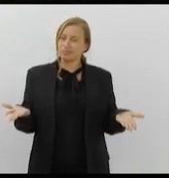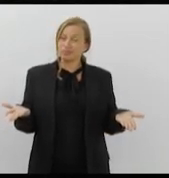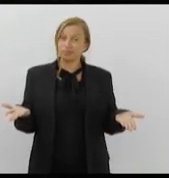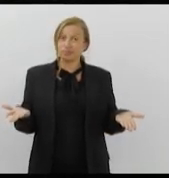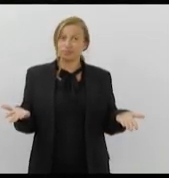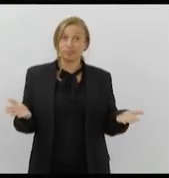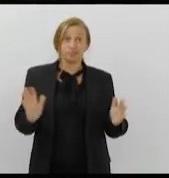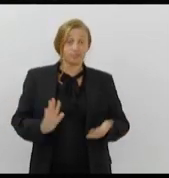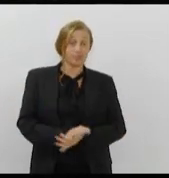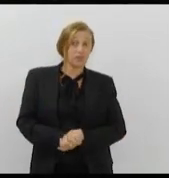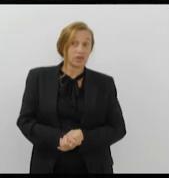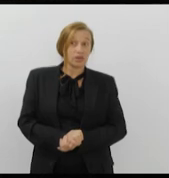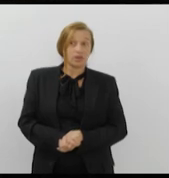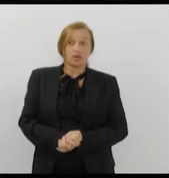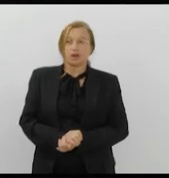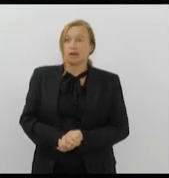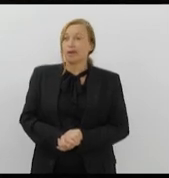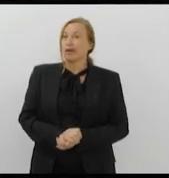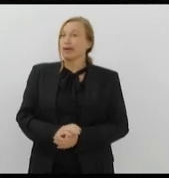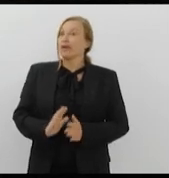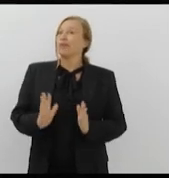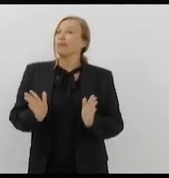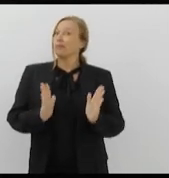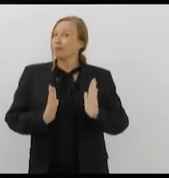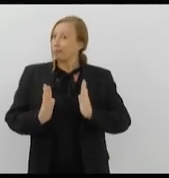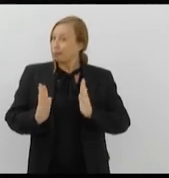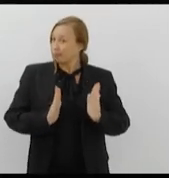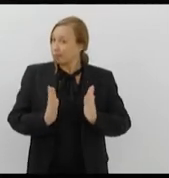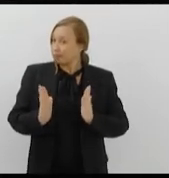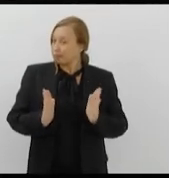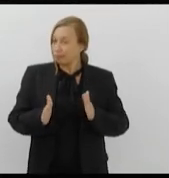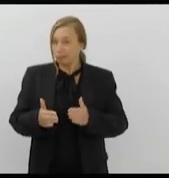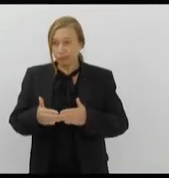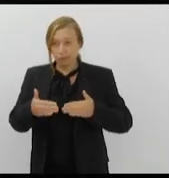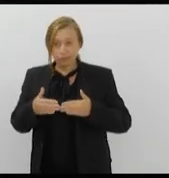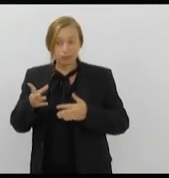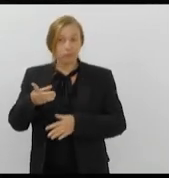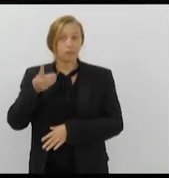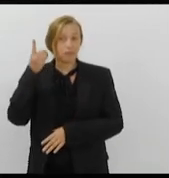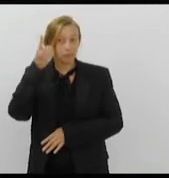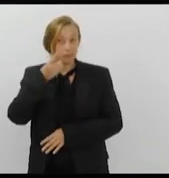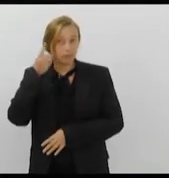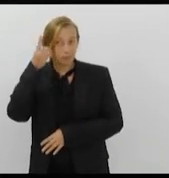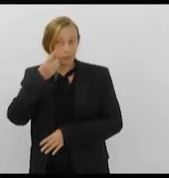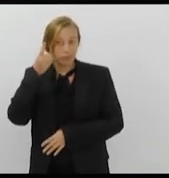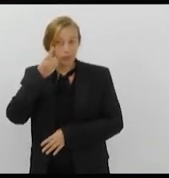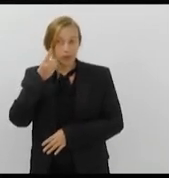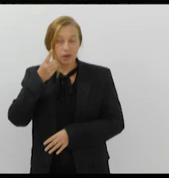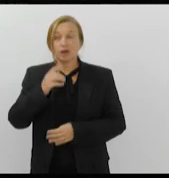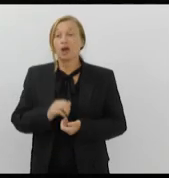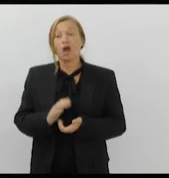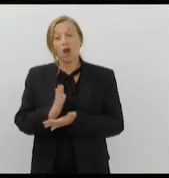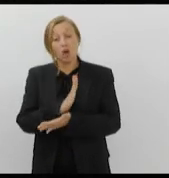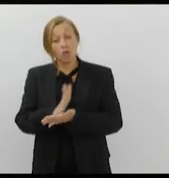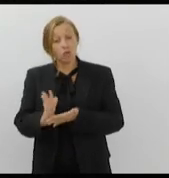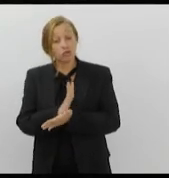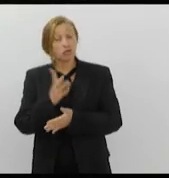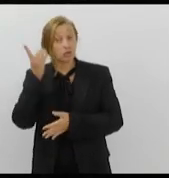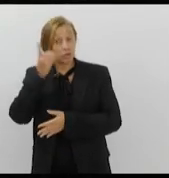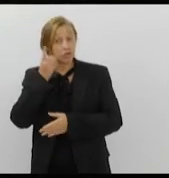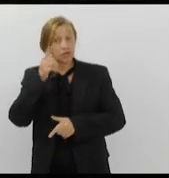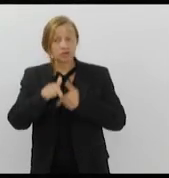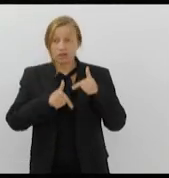Durante o recesso parlamentar, em que a grande parte dos deputados permaneceram trabalhando em suas bases, em